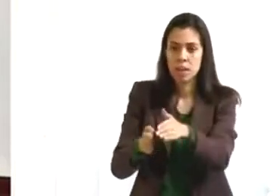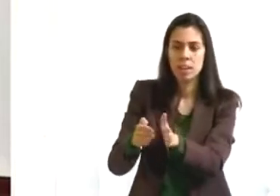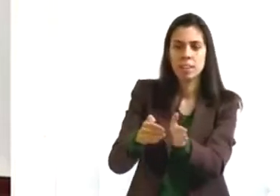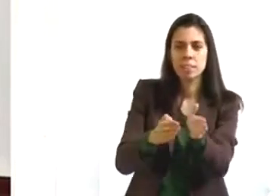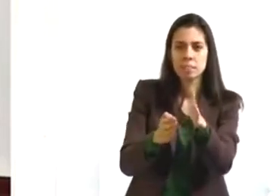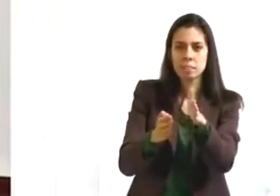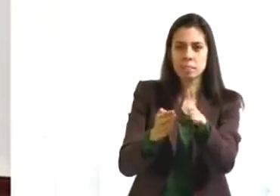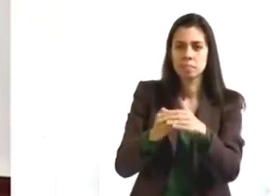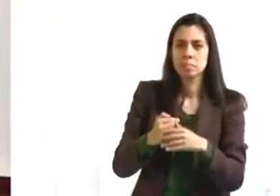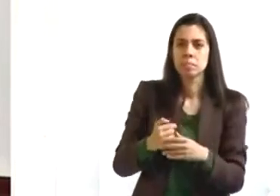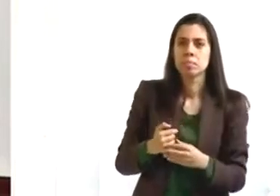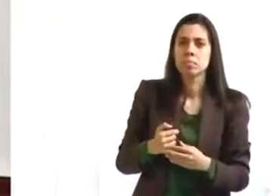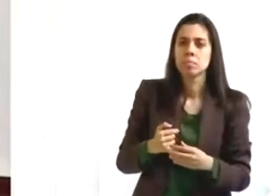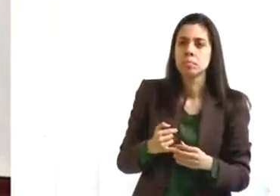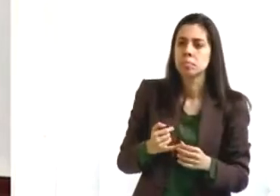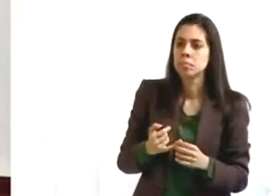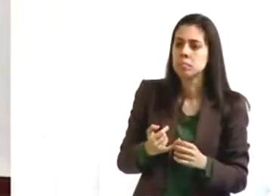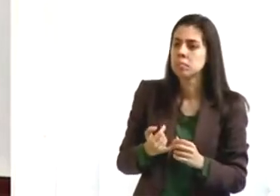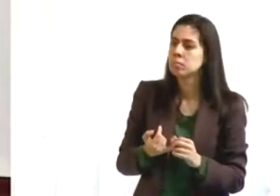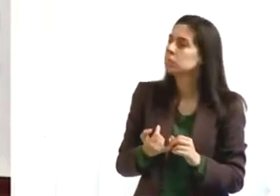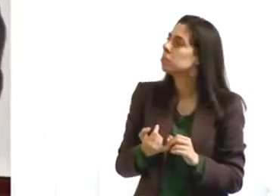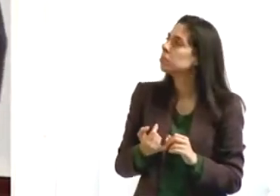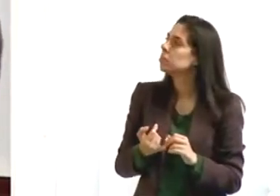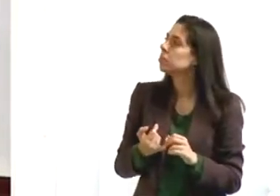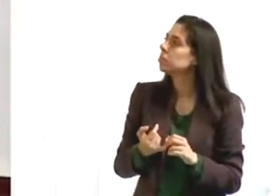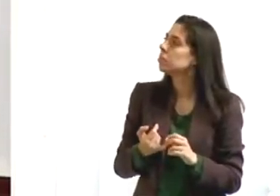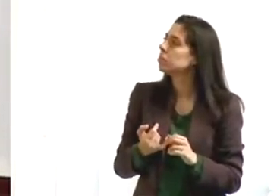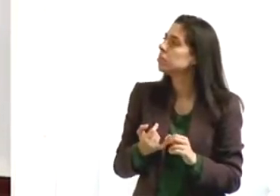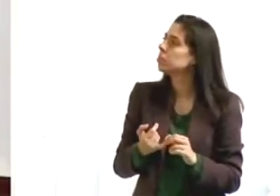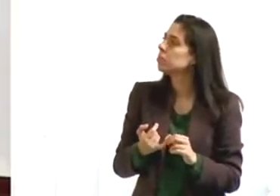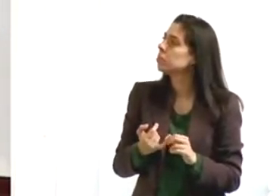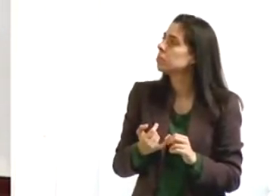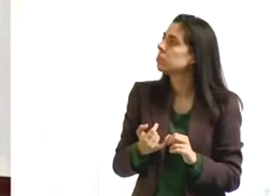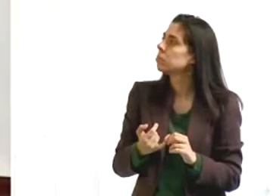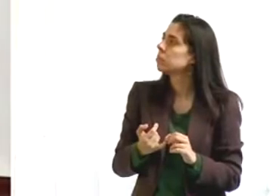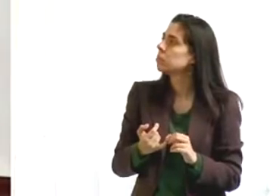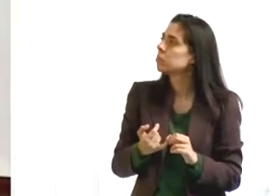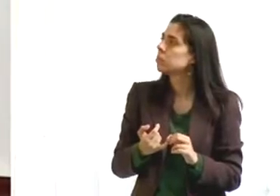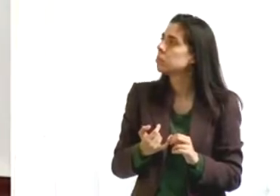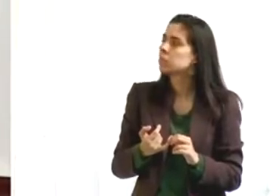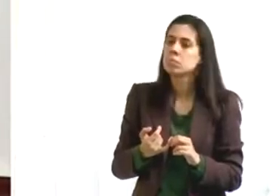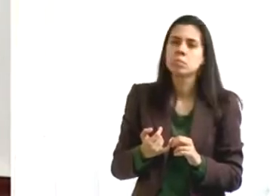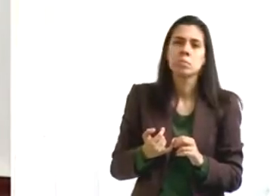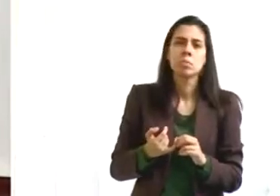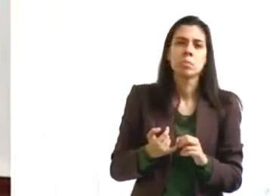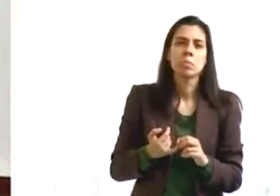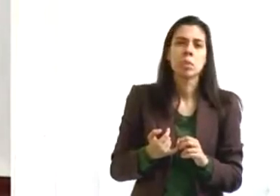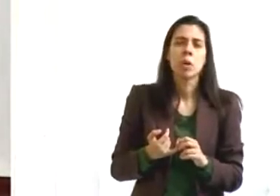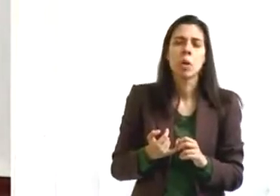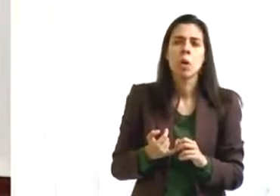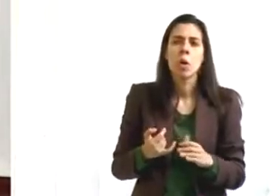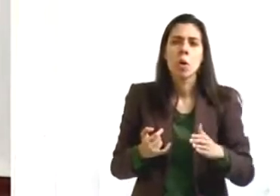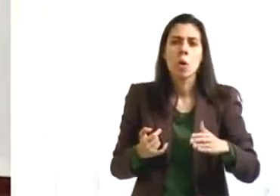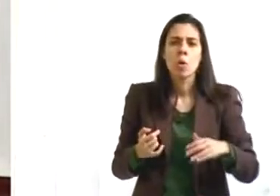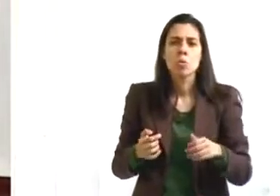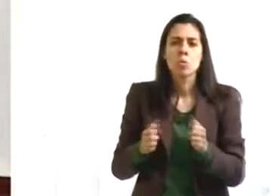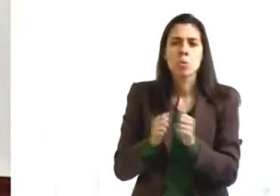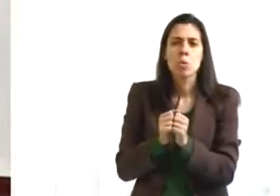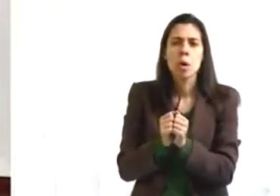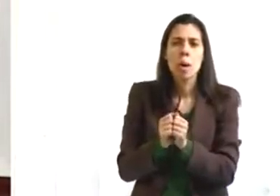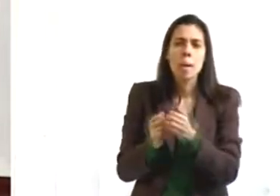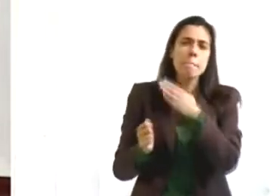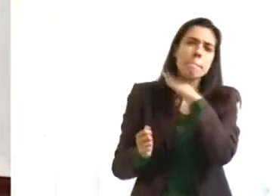a ressurreição do Senhor Jesus. As autoridades entendiam ou pensavam que com a morte de Jesus tudo acabaria e aquele grupo